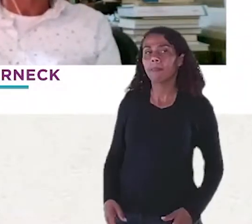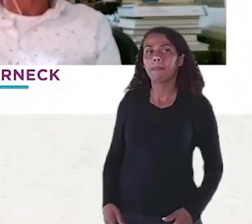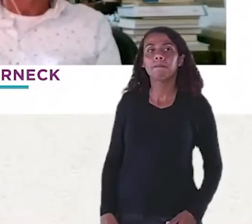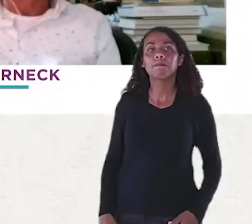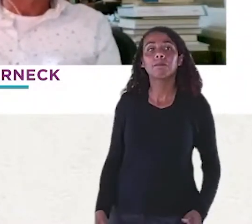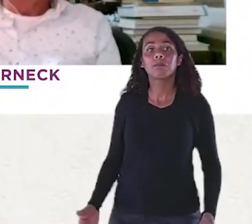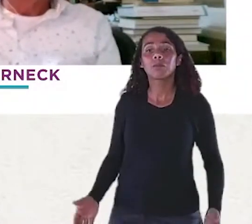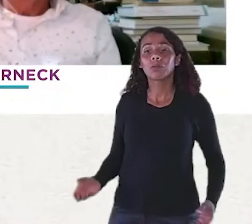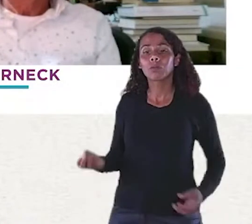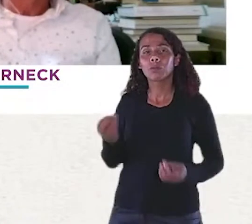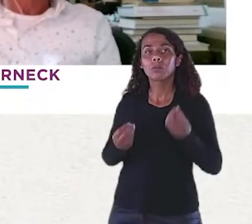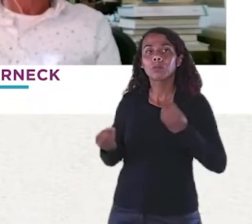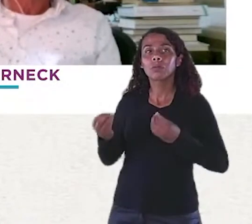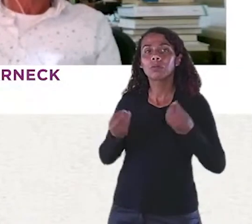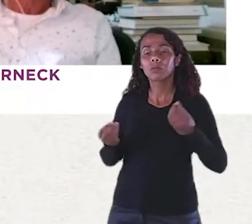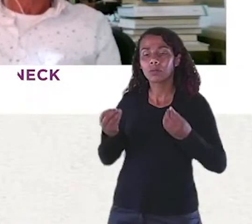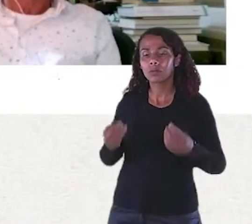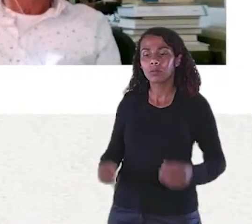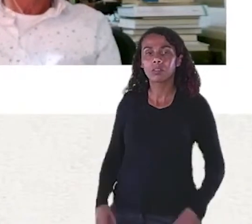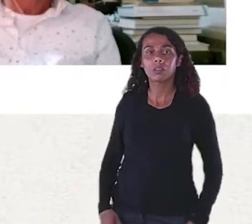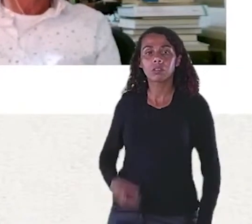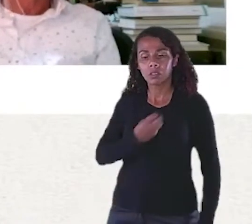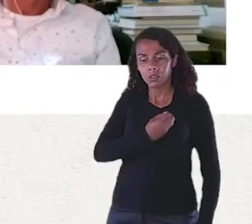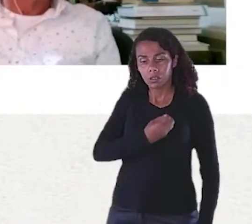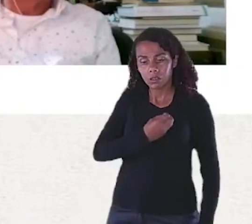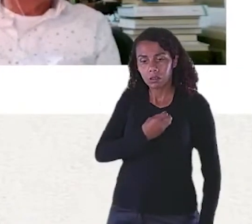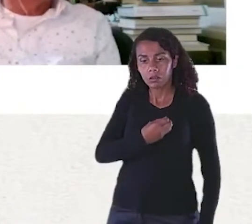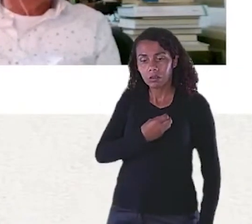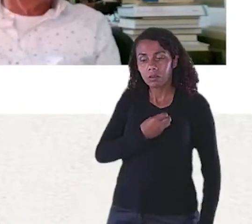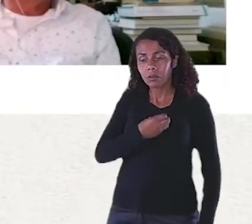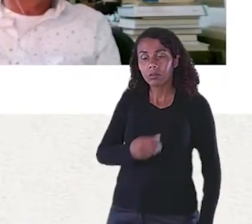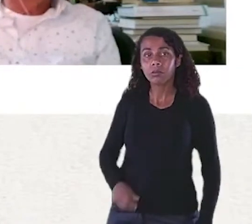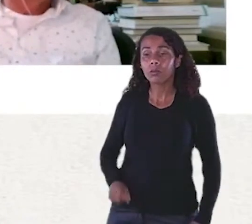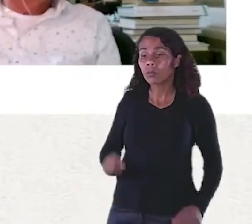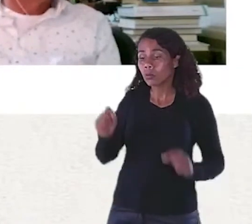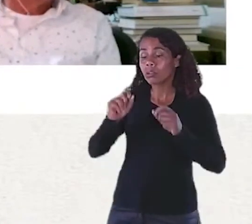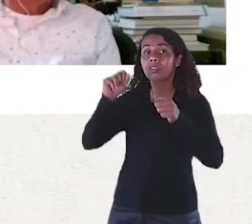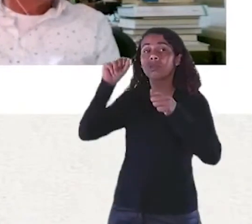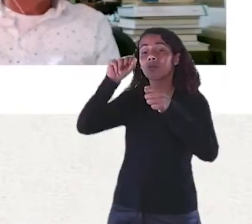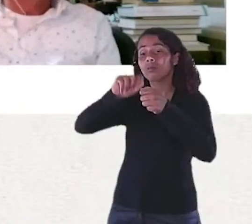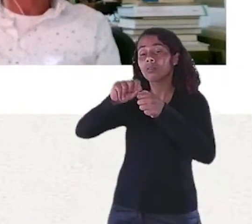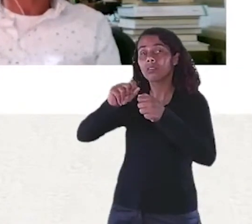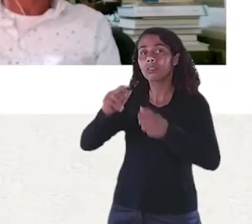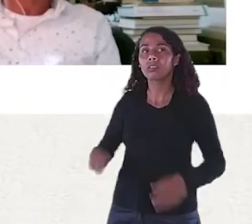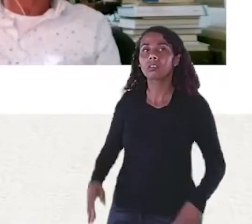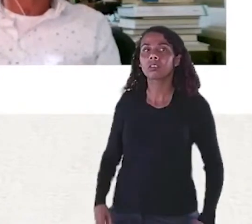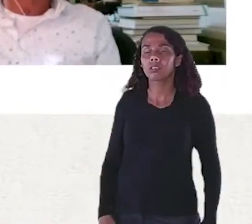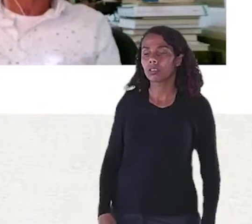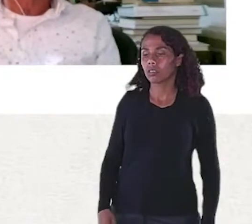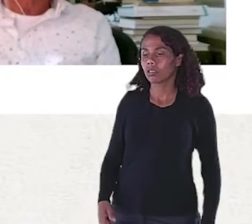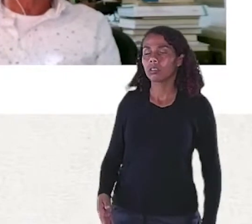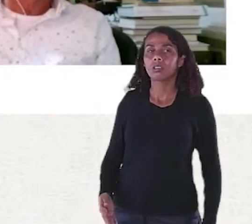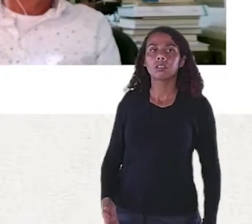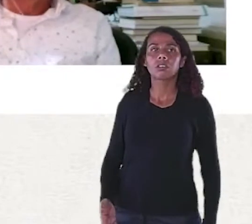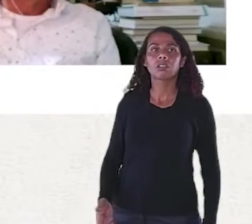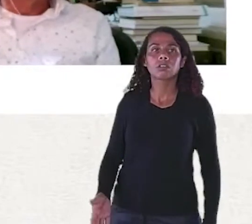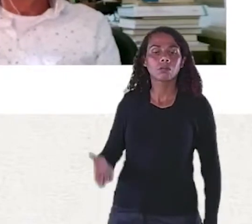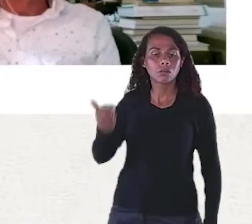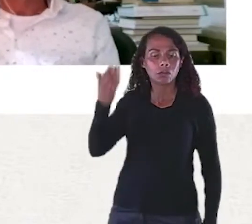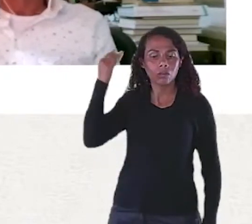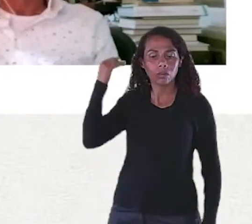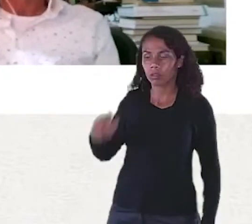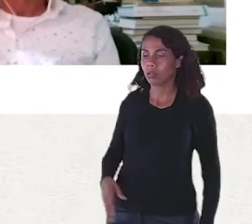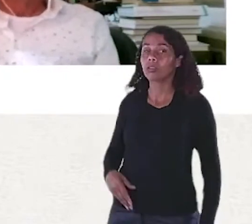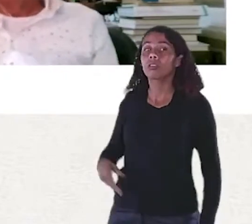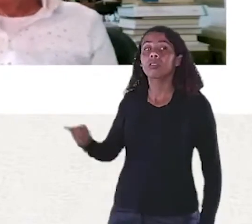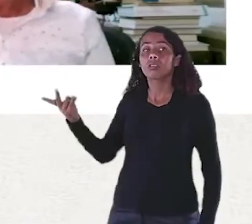Afinal de contas, vamos considerar, desde que eu te conheci ali no Jornal do Brasil,